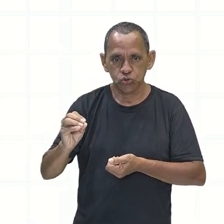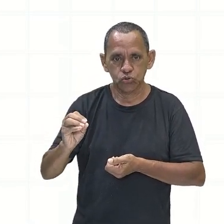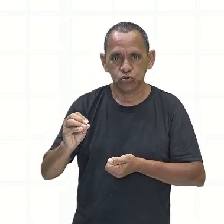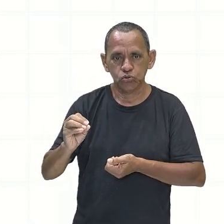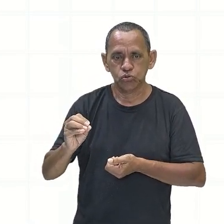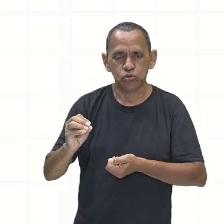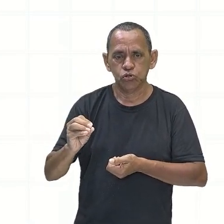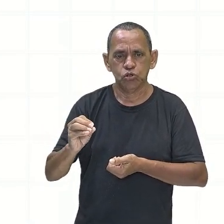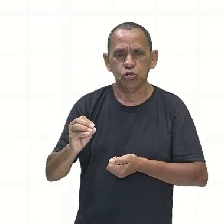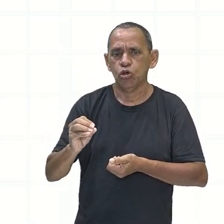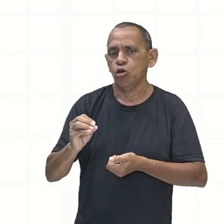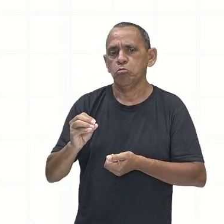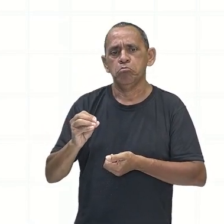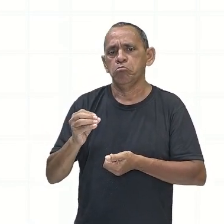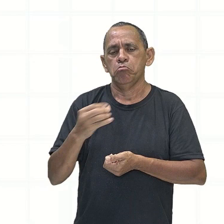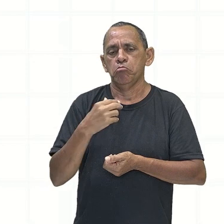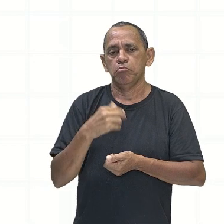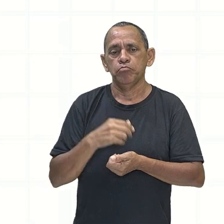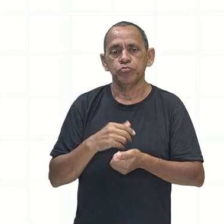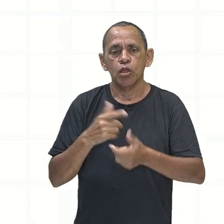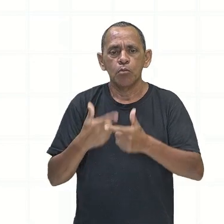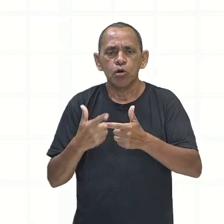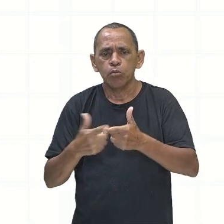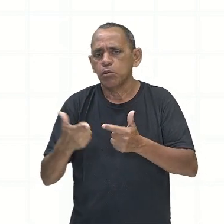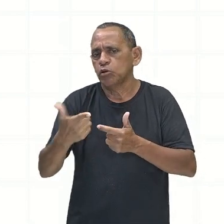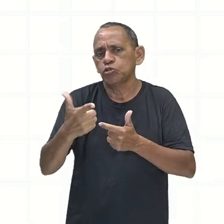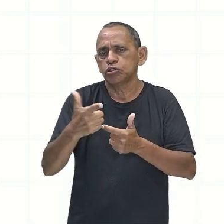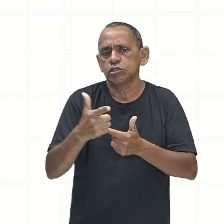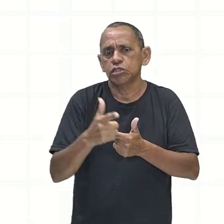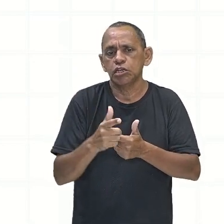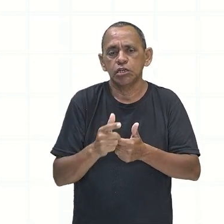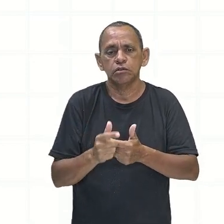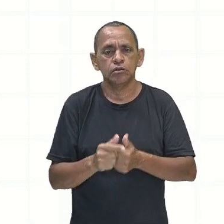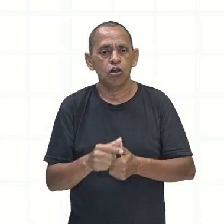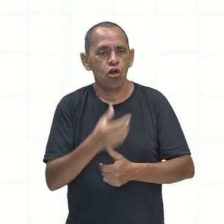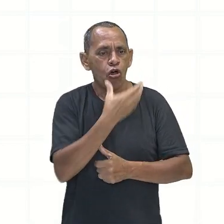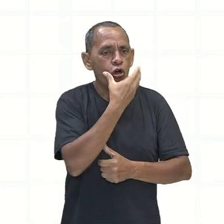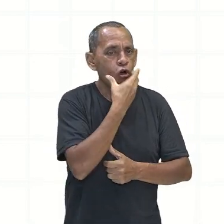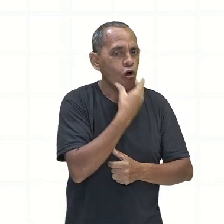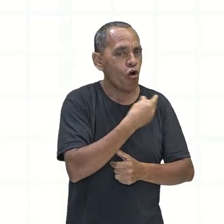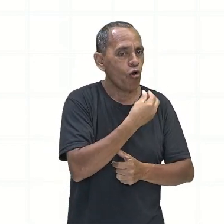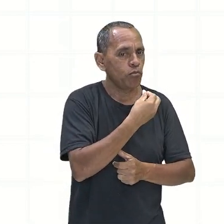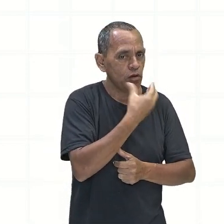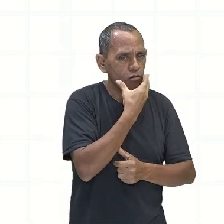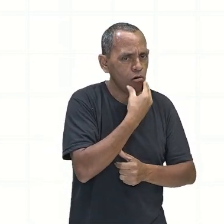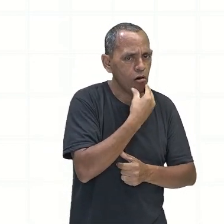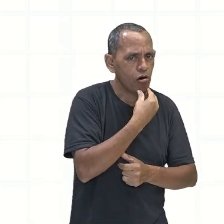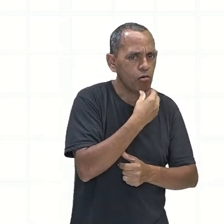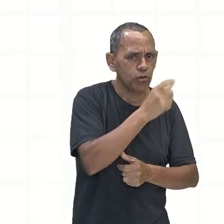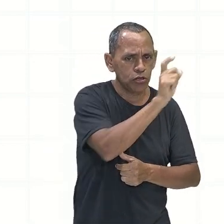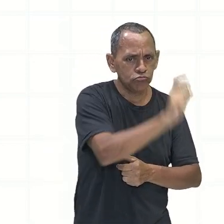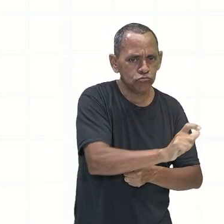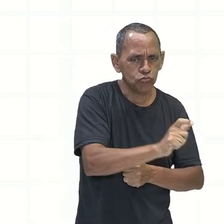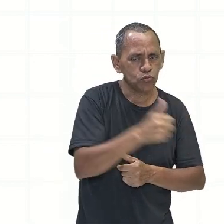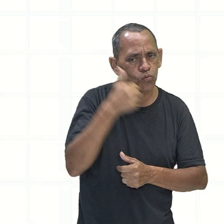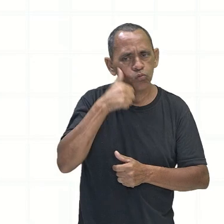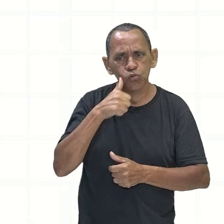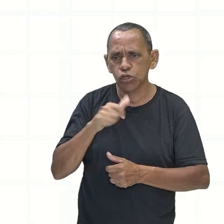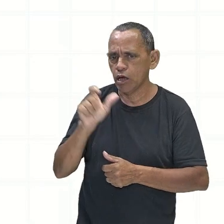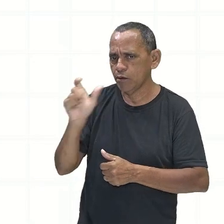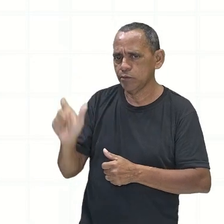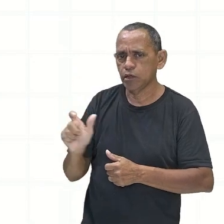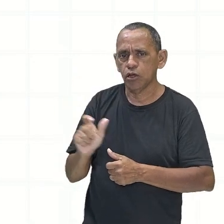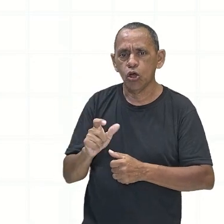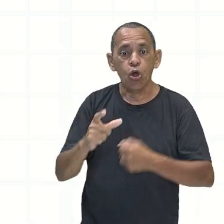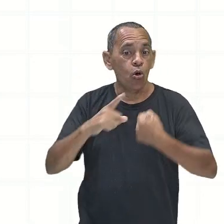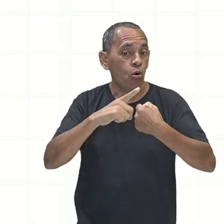se é mulher, se é feminino ou masculino. A palavra sempre vai ser o mesmo. O artigo vai estar no